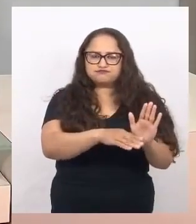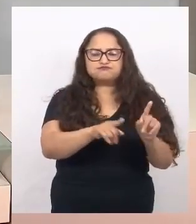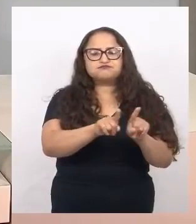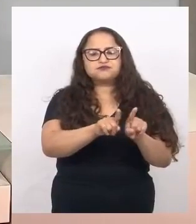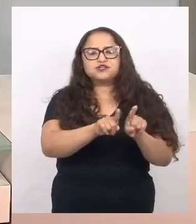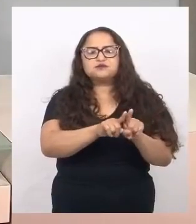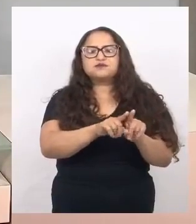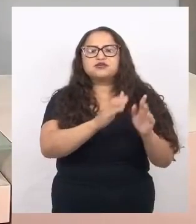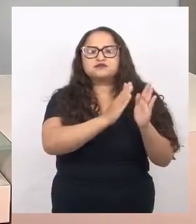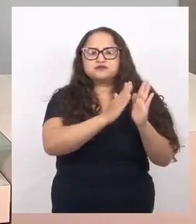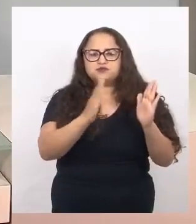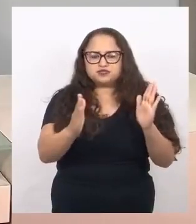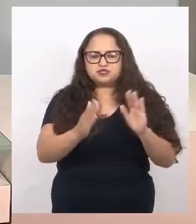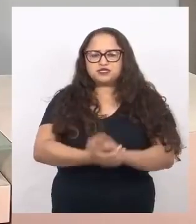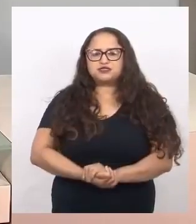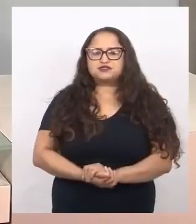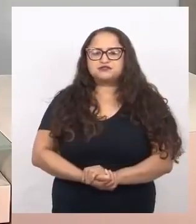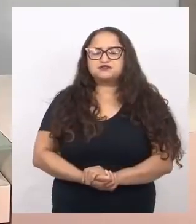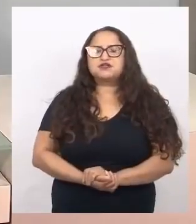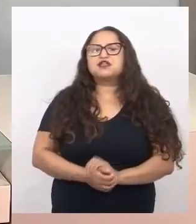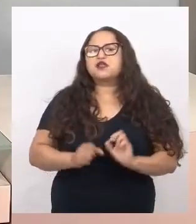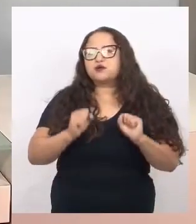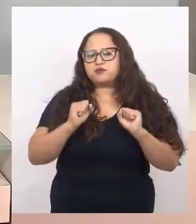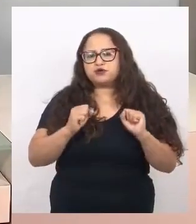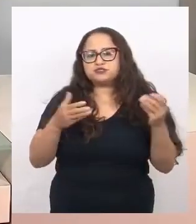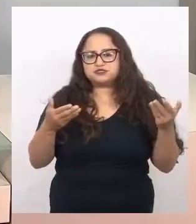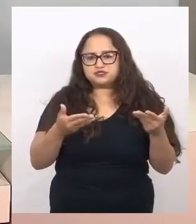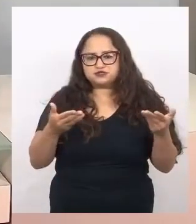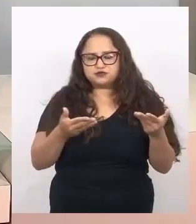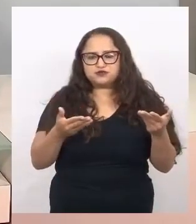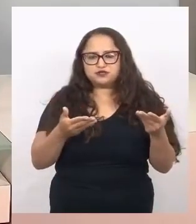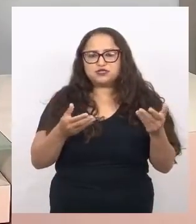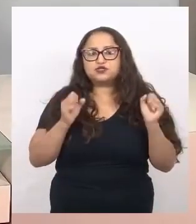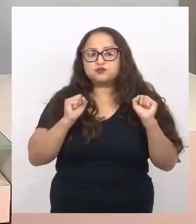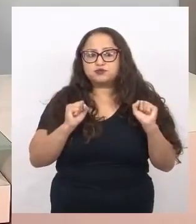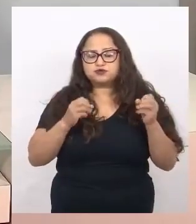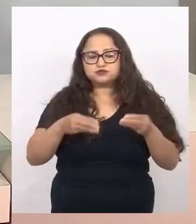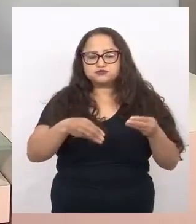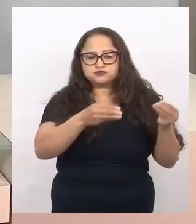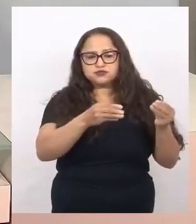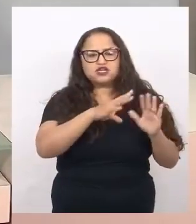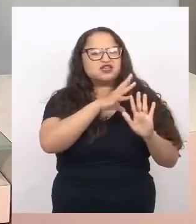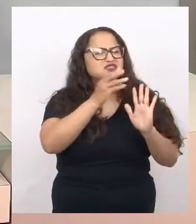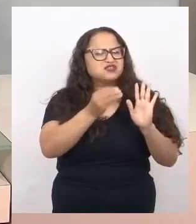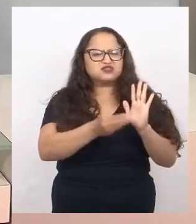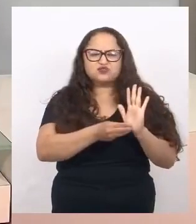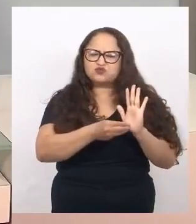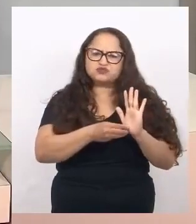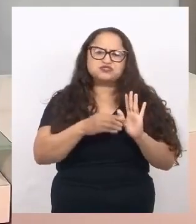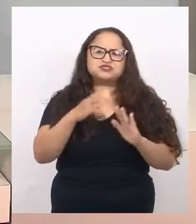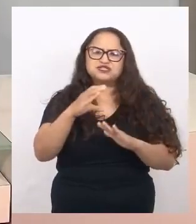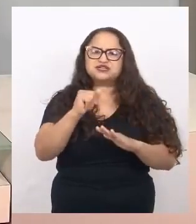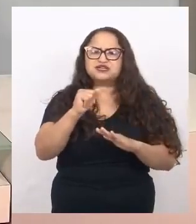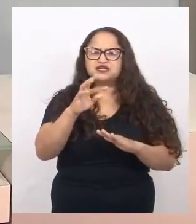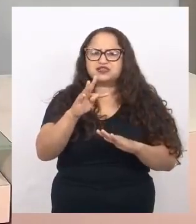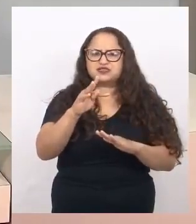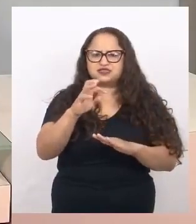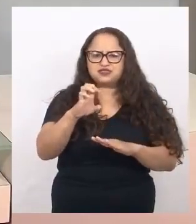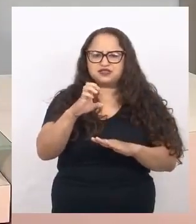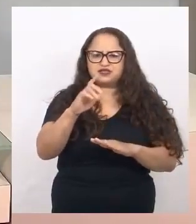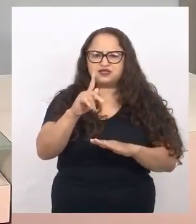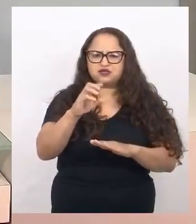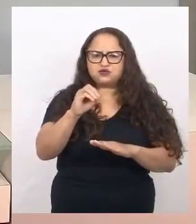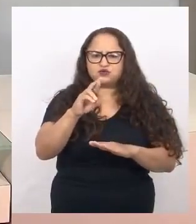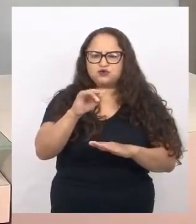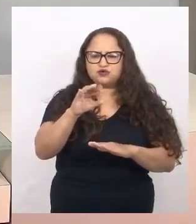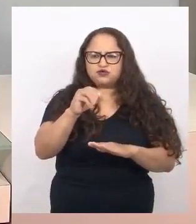serão atribuídos agora e eles podem ser ofertados para docentes de todas as categorias, tá? Proatec